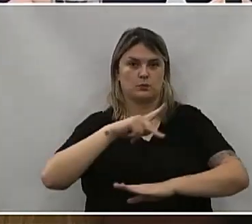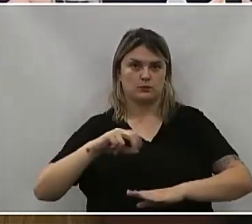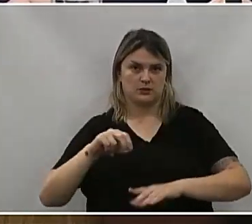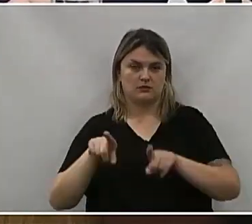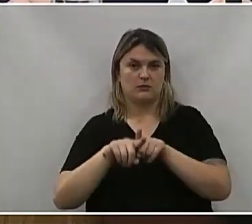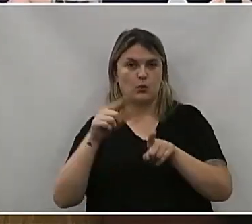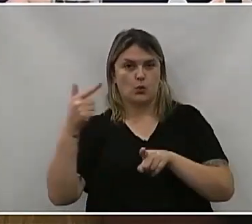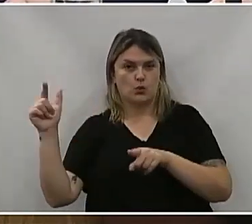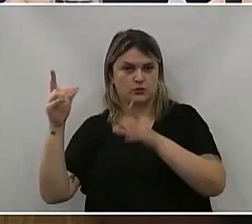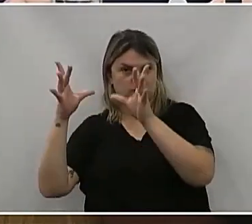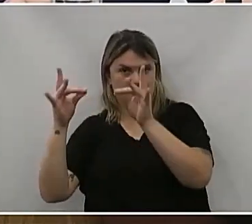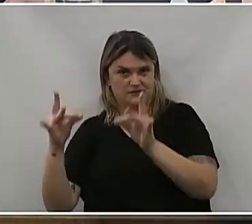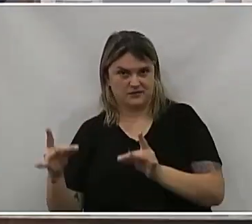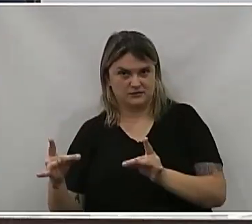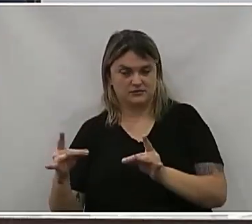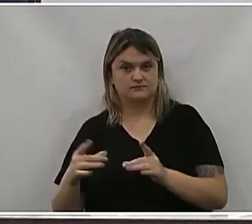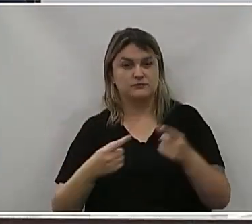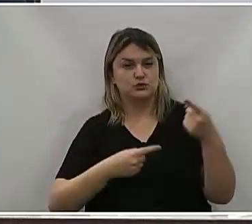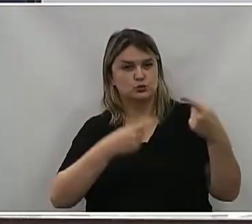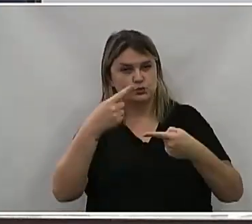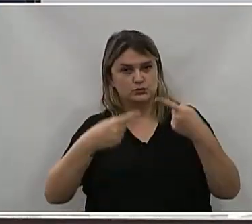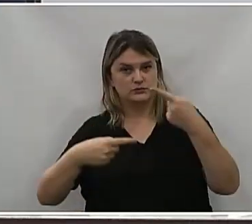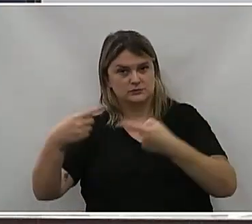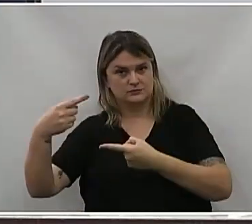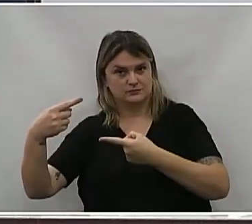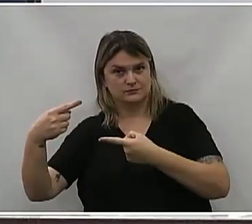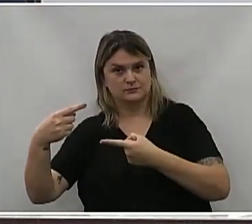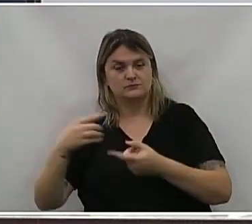outras providências. Em discussão,